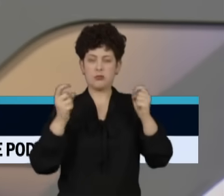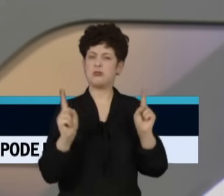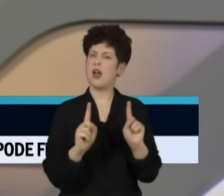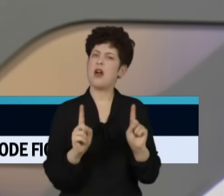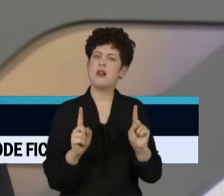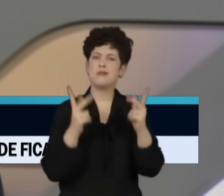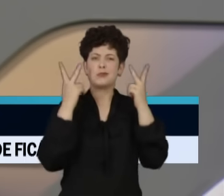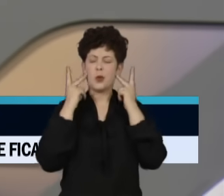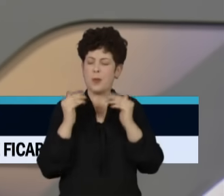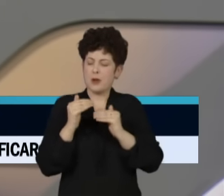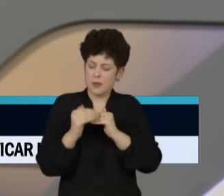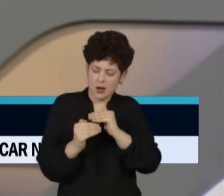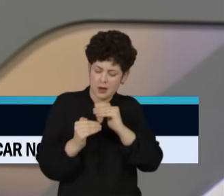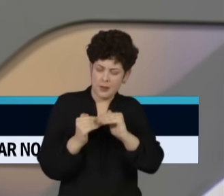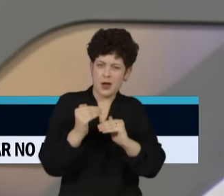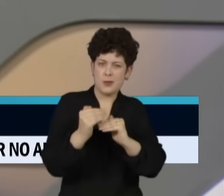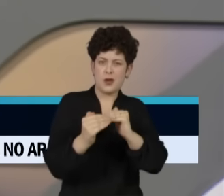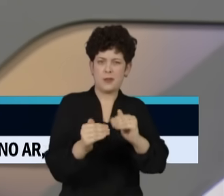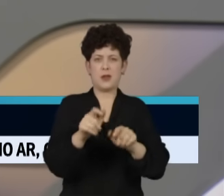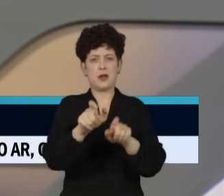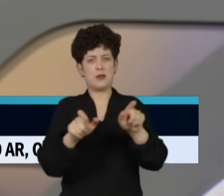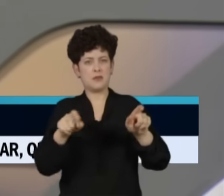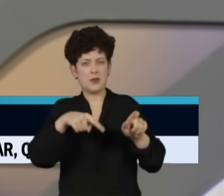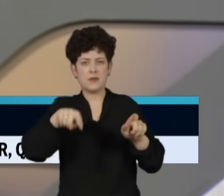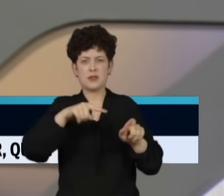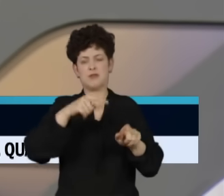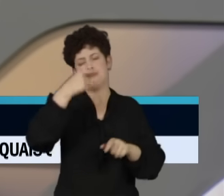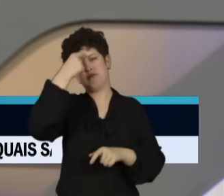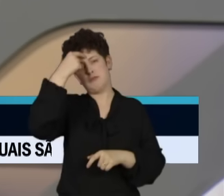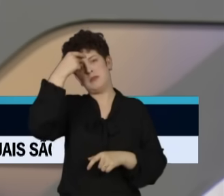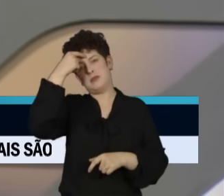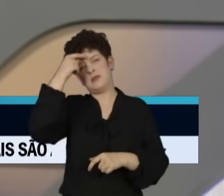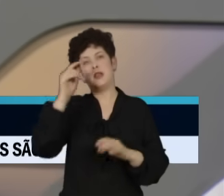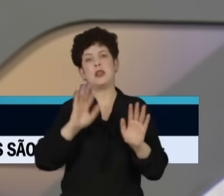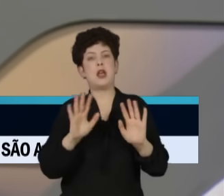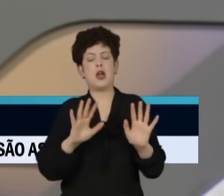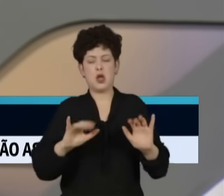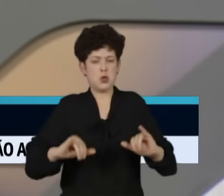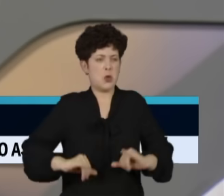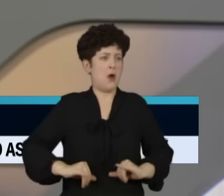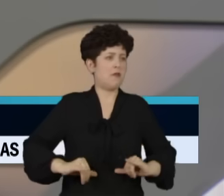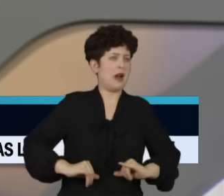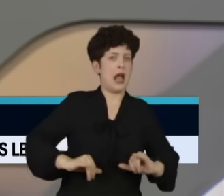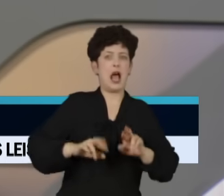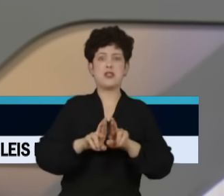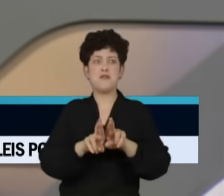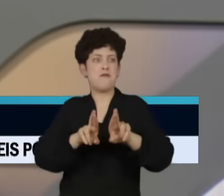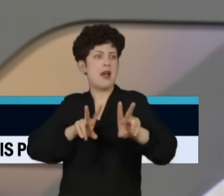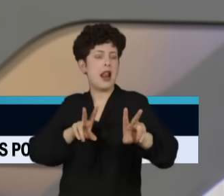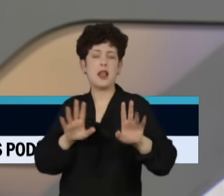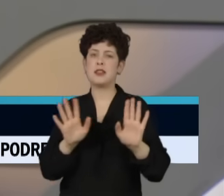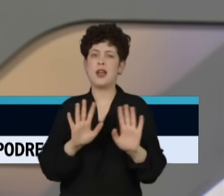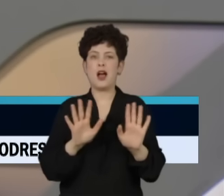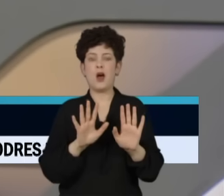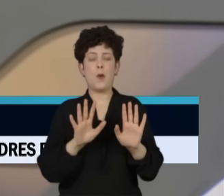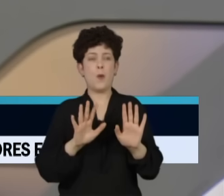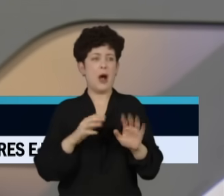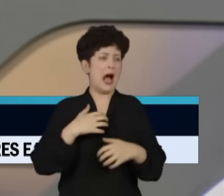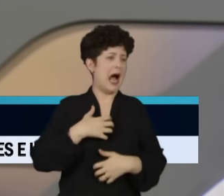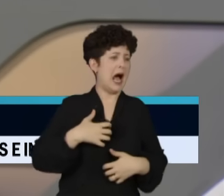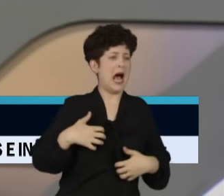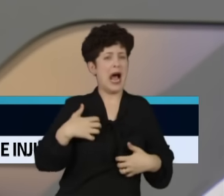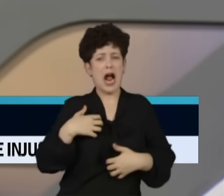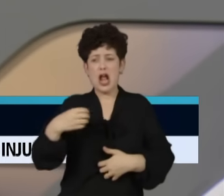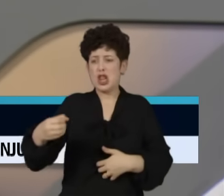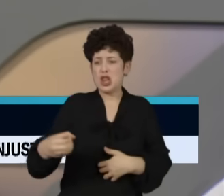claro pro telespectador, pro consumidor final. Eh, ele não vai sofrer, ele não não vai ter não vai ser doloroso